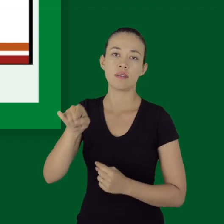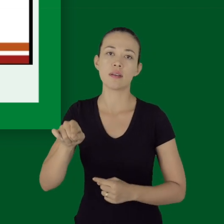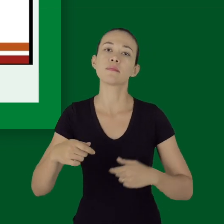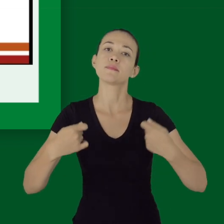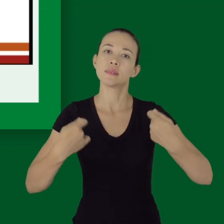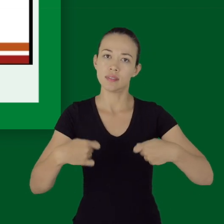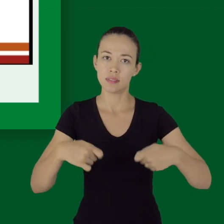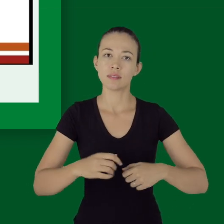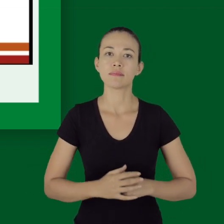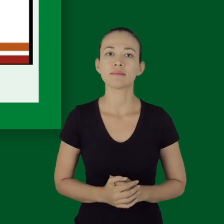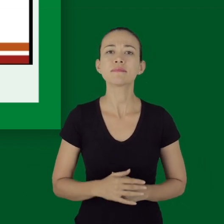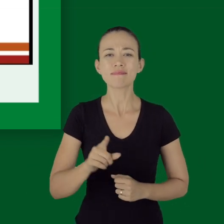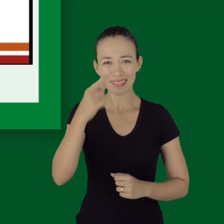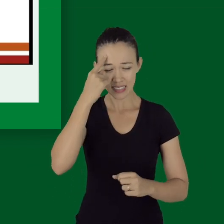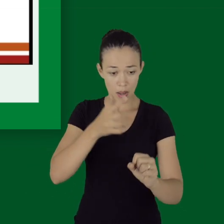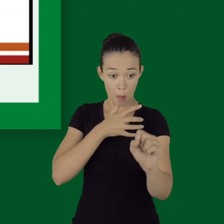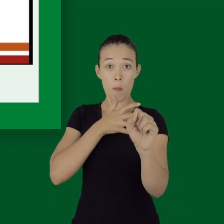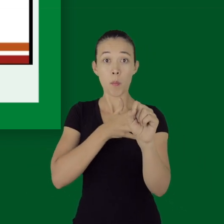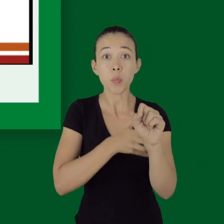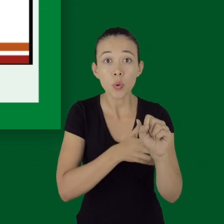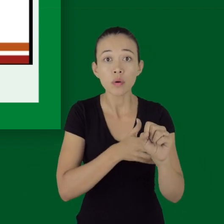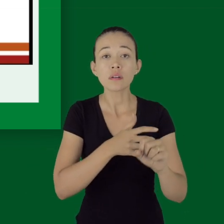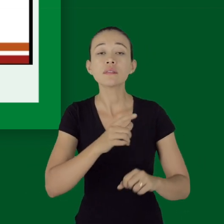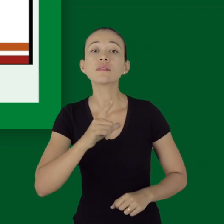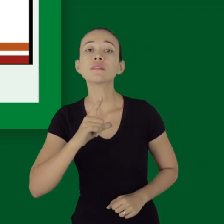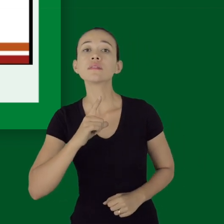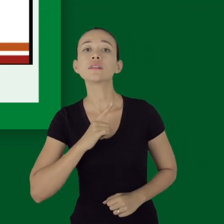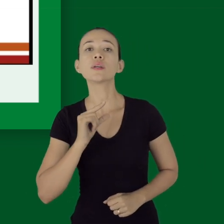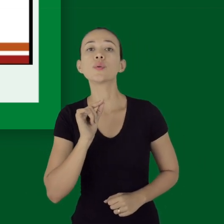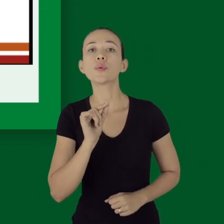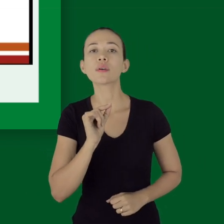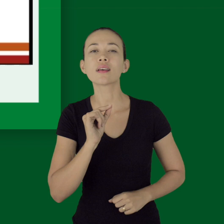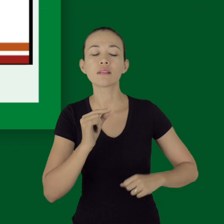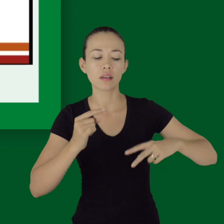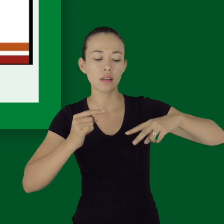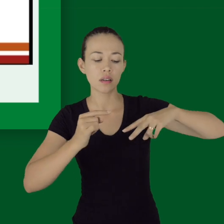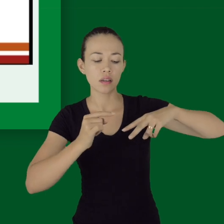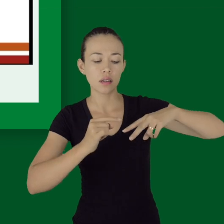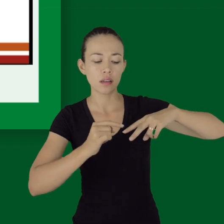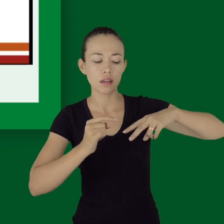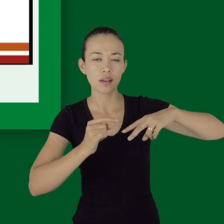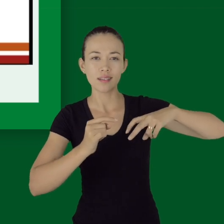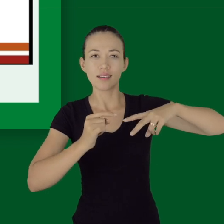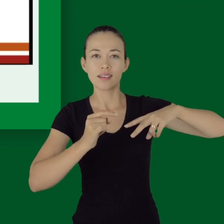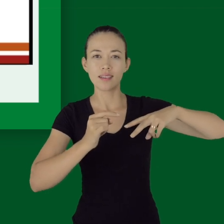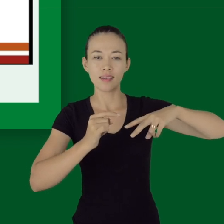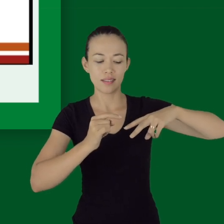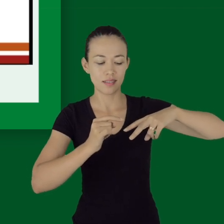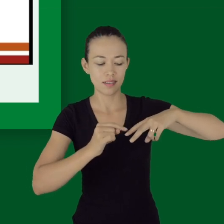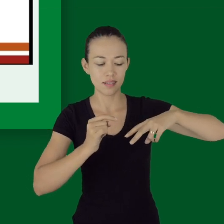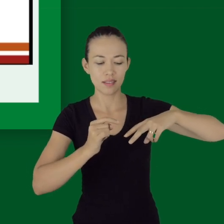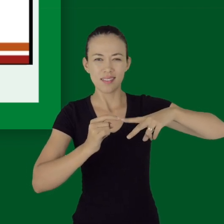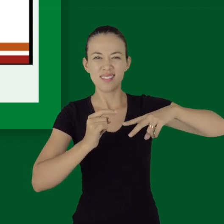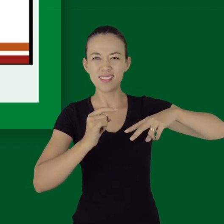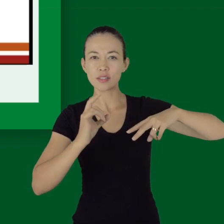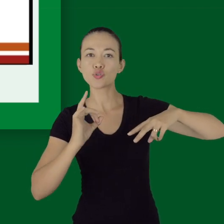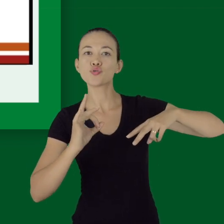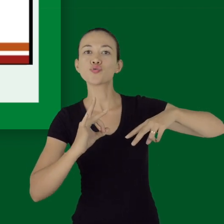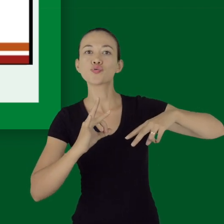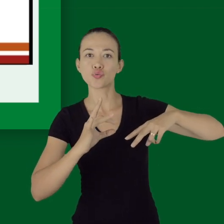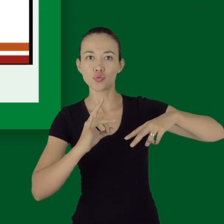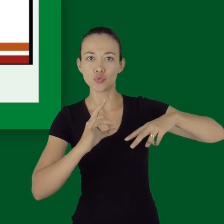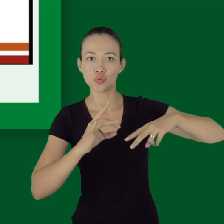simplesmente a perda dos reflexos, é a perda do tônus motor. Então, eu tenho uma reflexia, flacidez daquela altura da lesão para